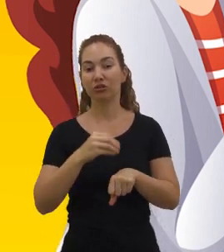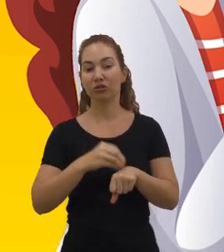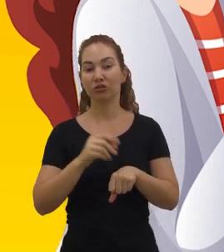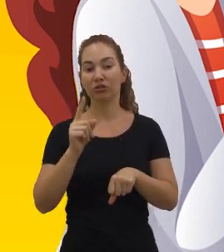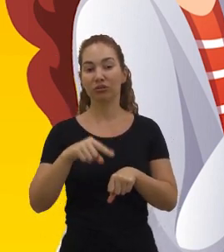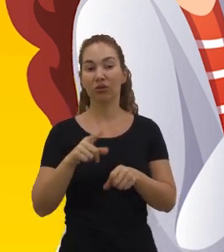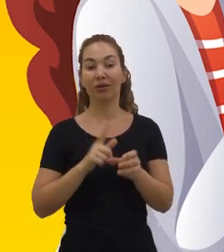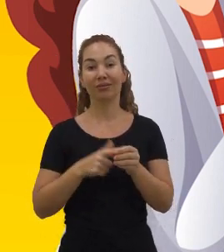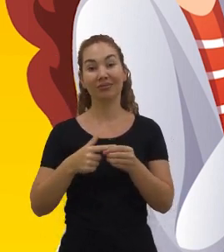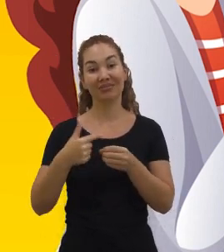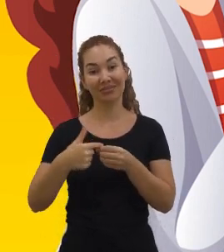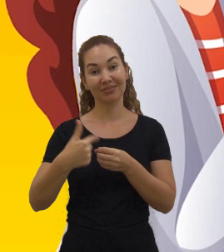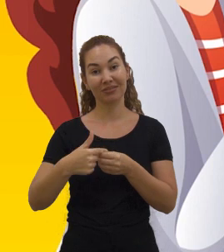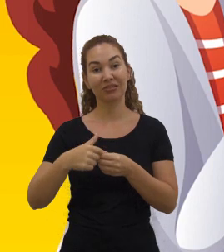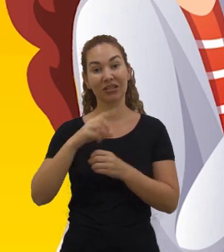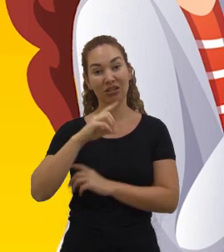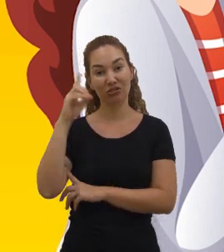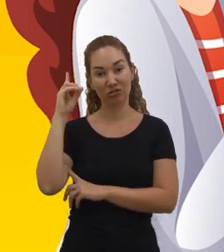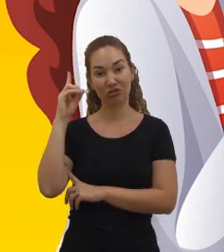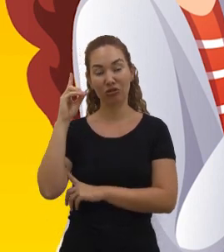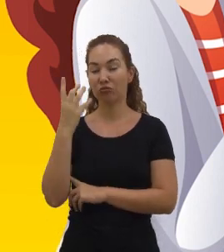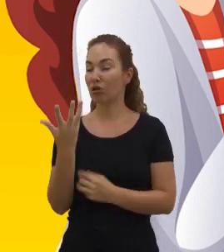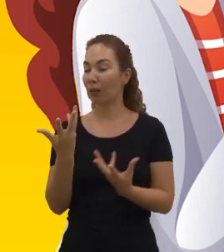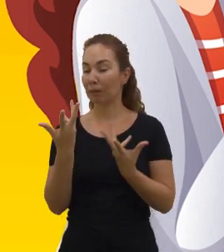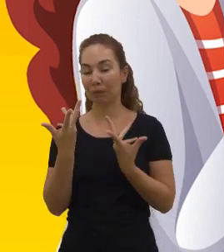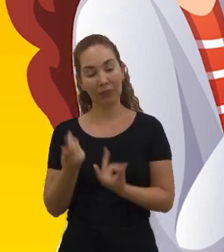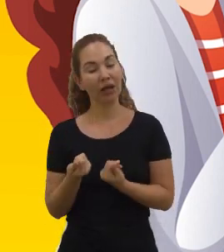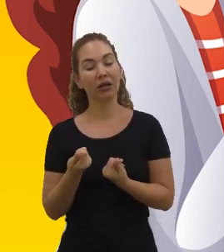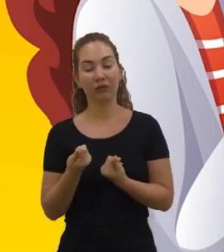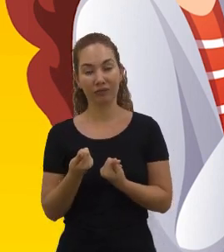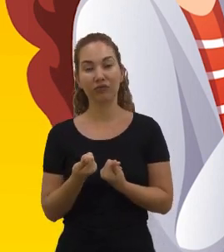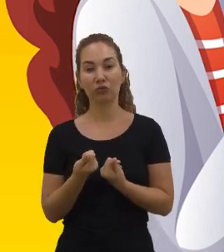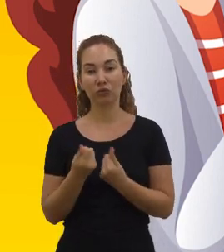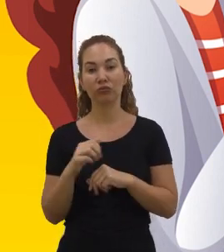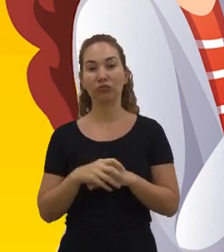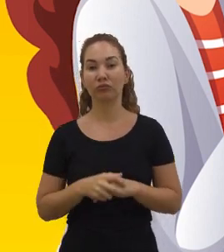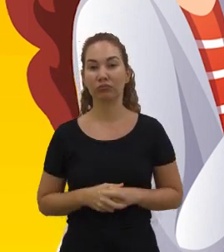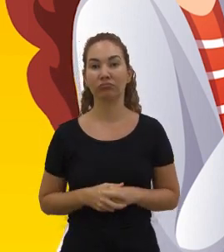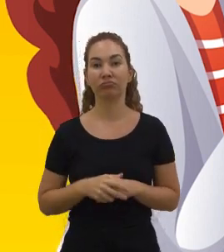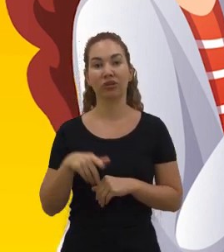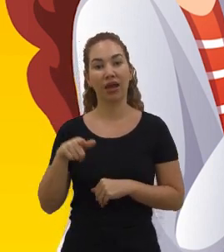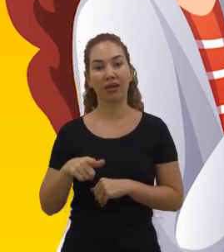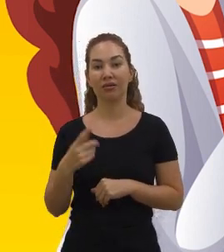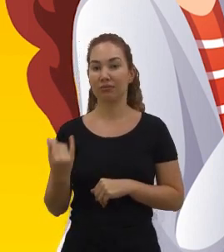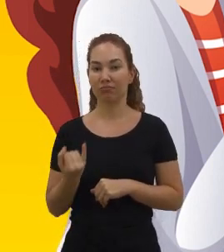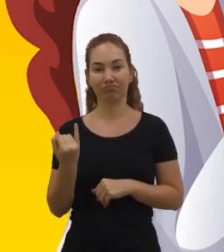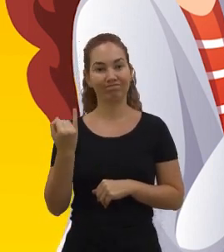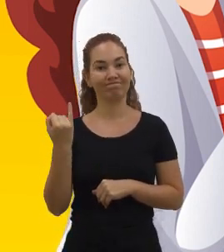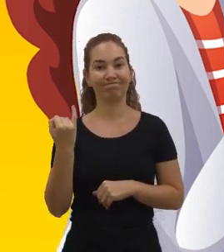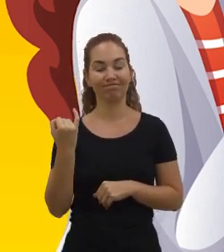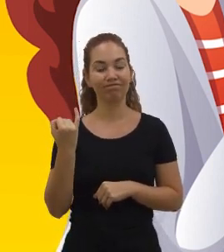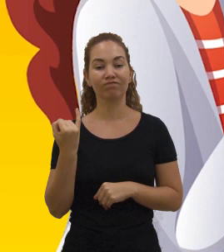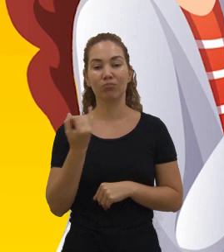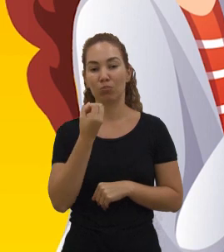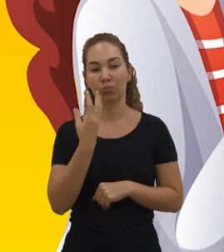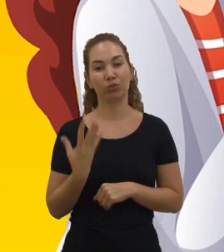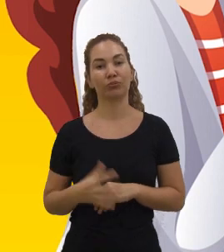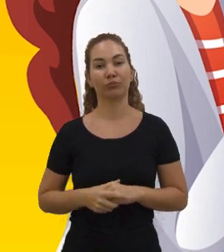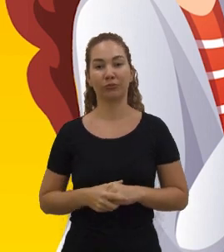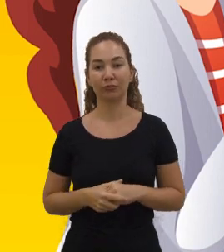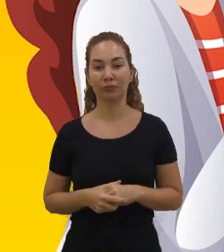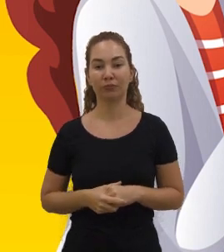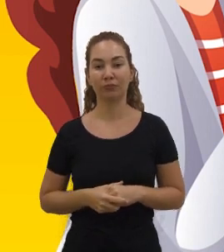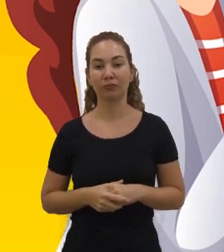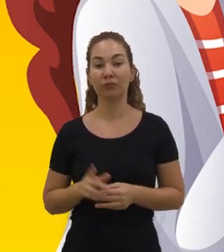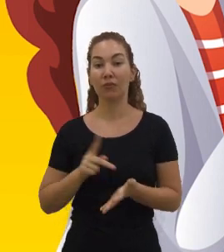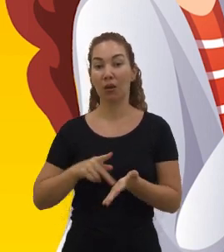é o Cidade de Deus, né? Que é maravilhoso, para quem ainda não viu. Icônico, esse é icônico. E é uma